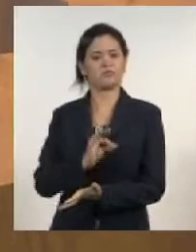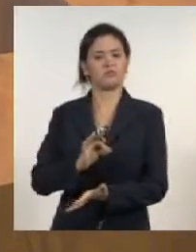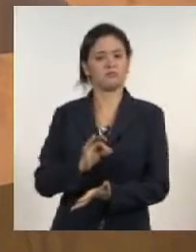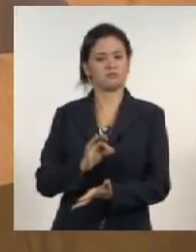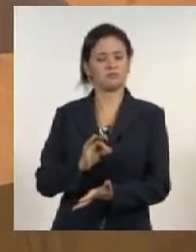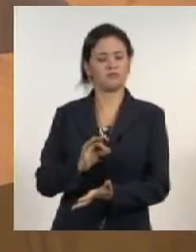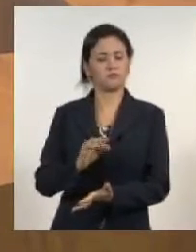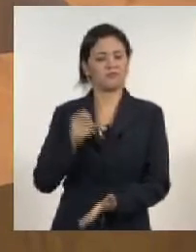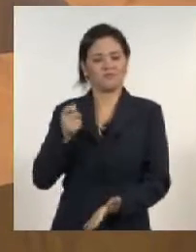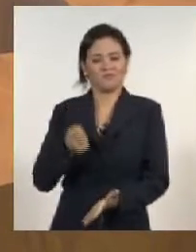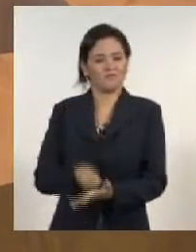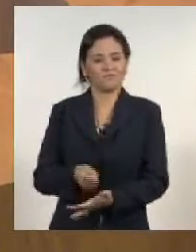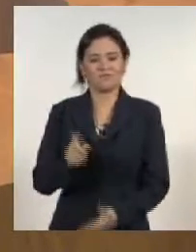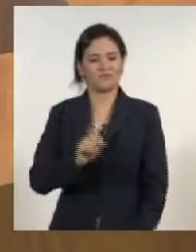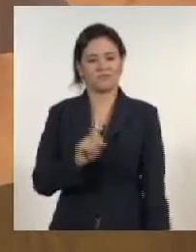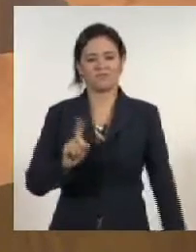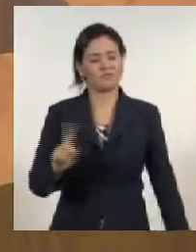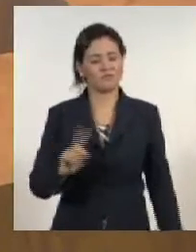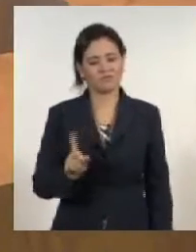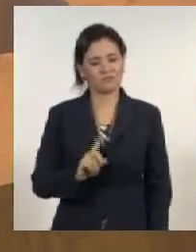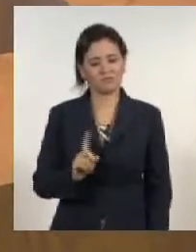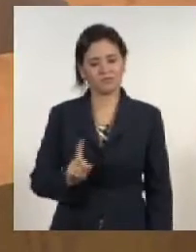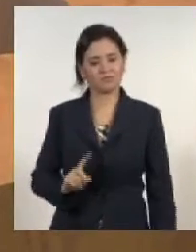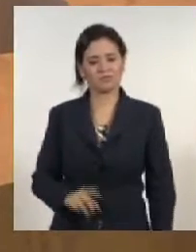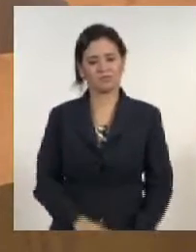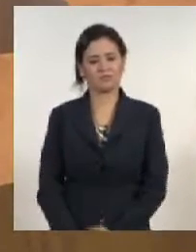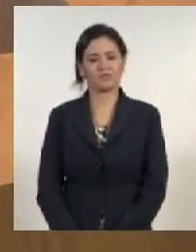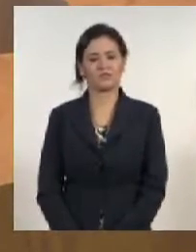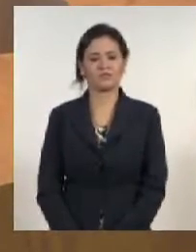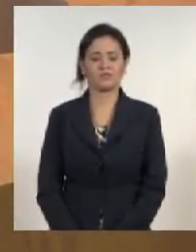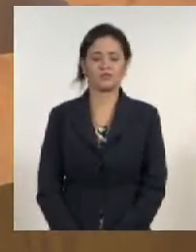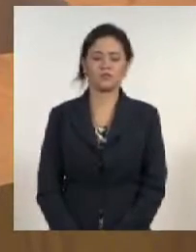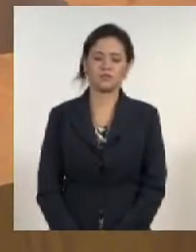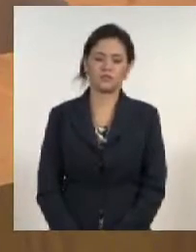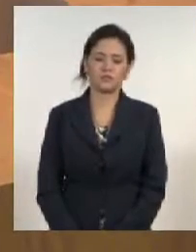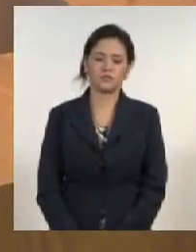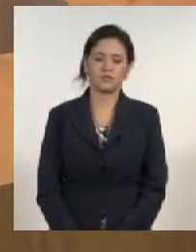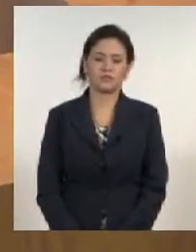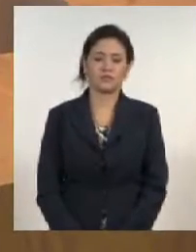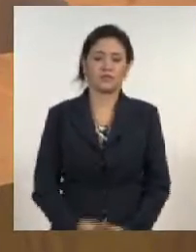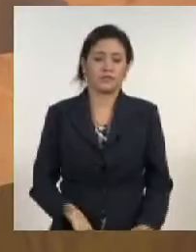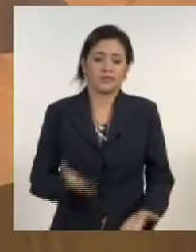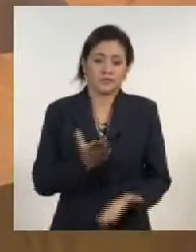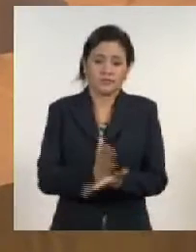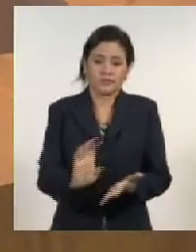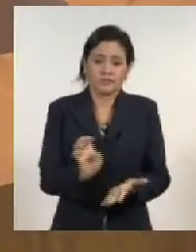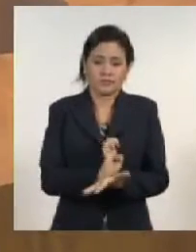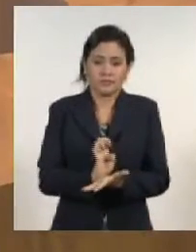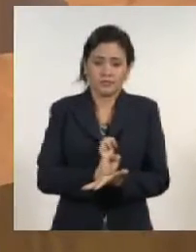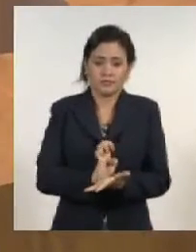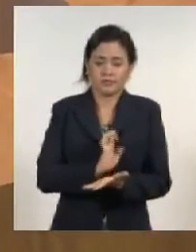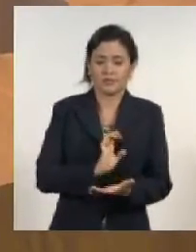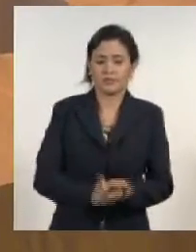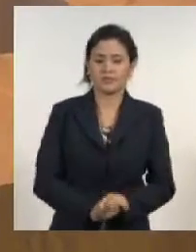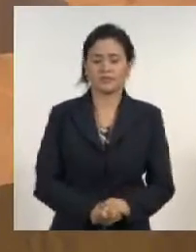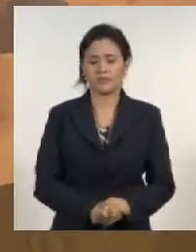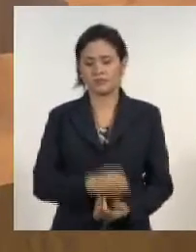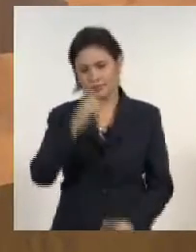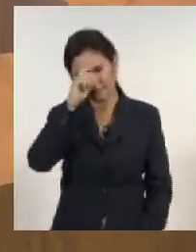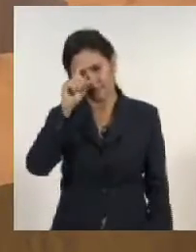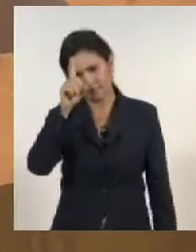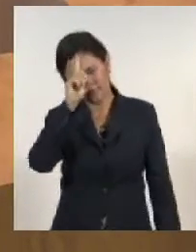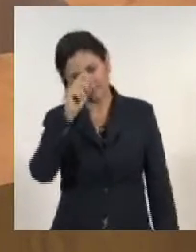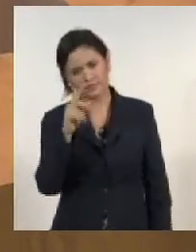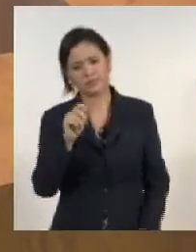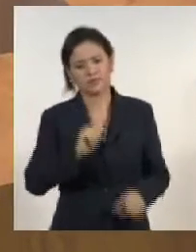e não pagou. Deu calote nas empresas. E a construtora faliu. A do Hospital de Pinheiro, por